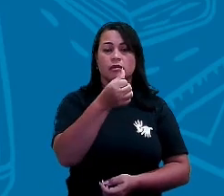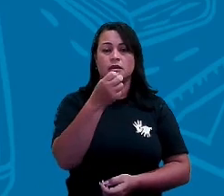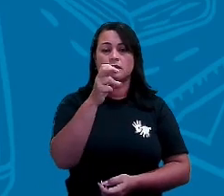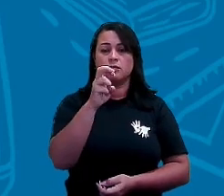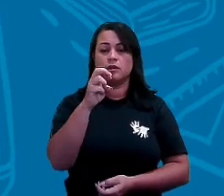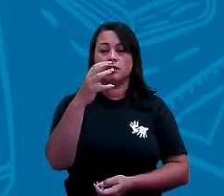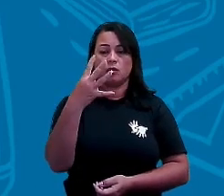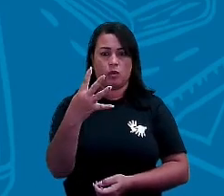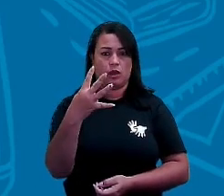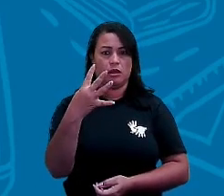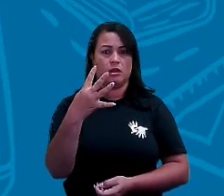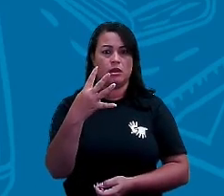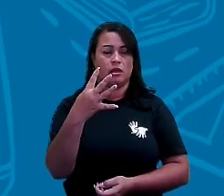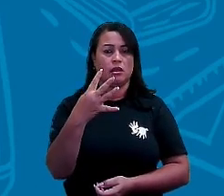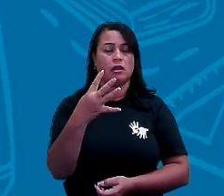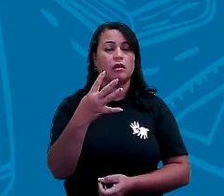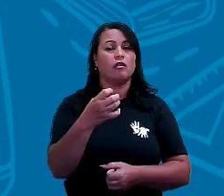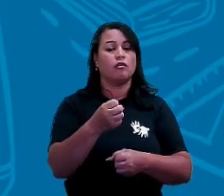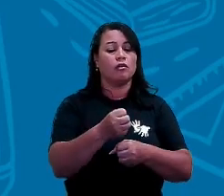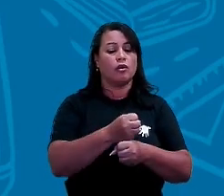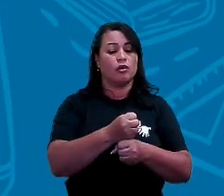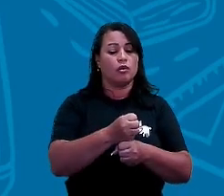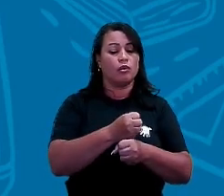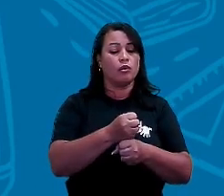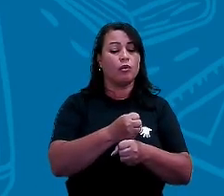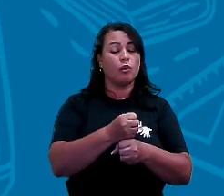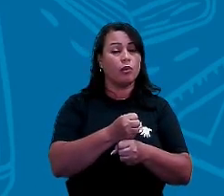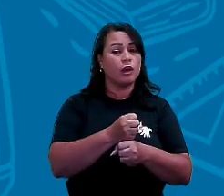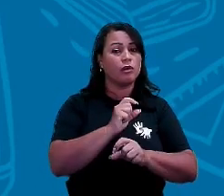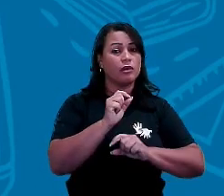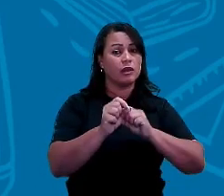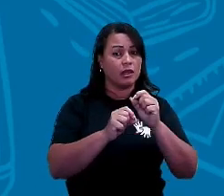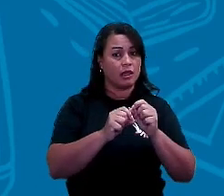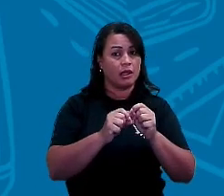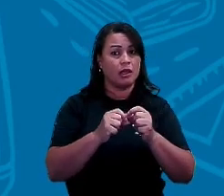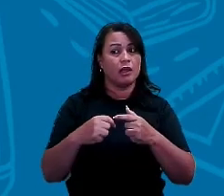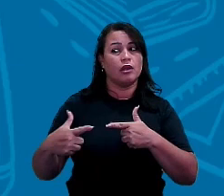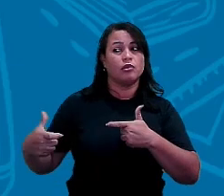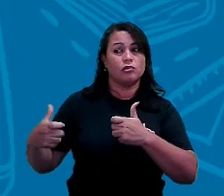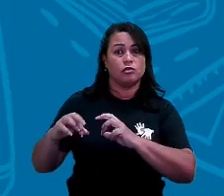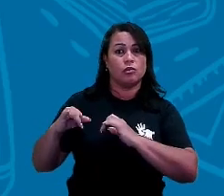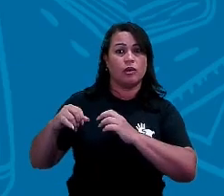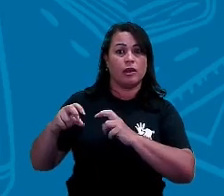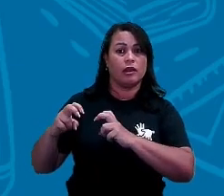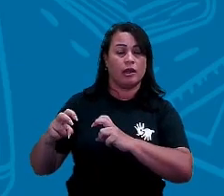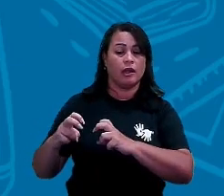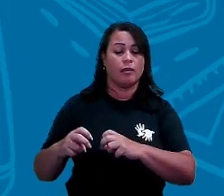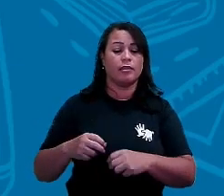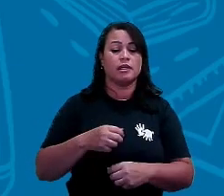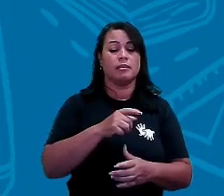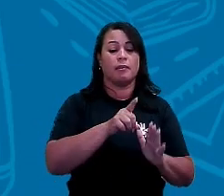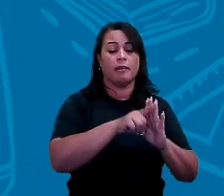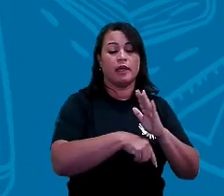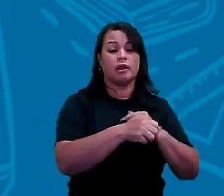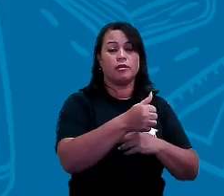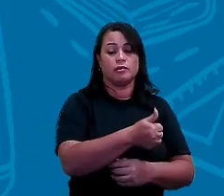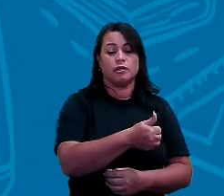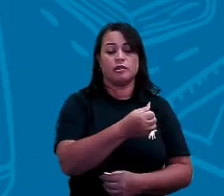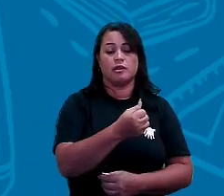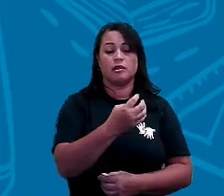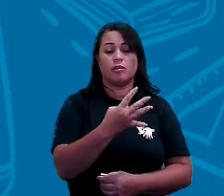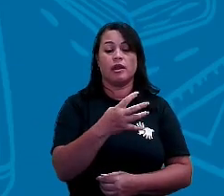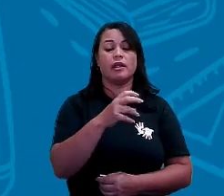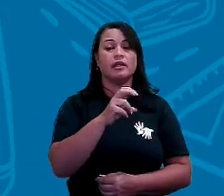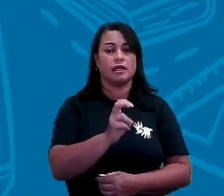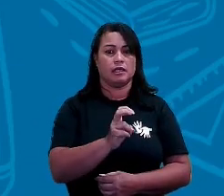1654, que foi a Batalha dos Guararapes, menos 1645, que foi a nossa batalha aqui